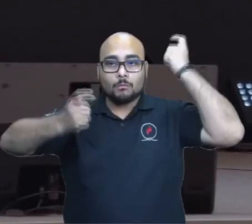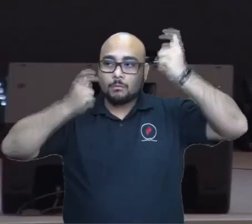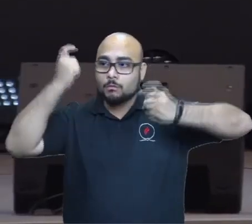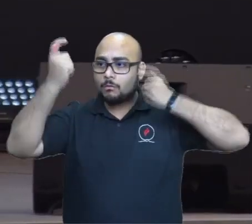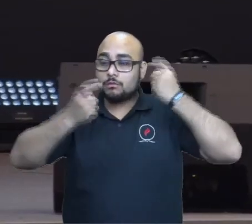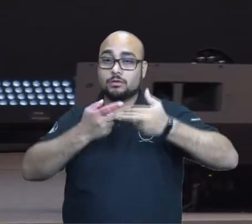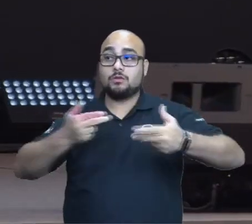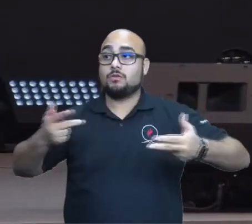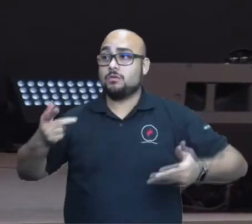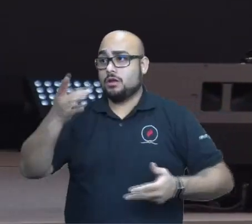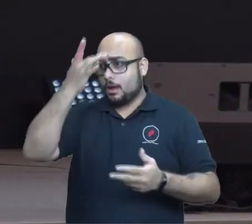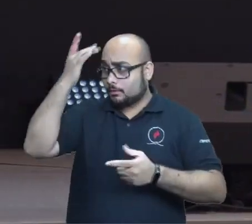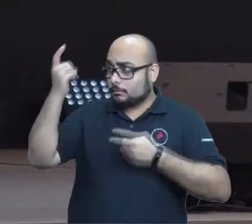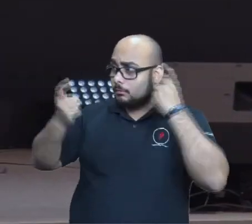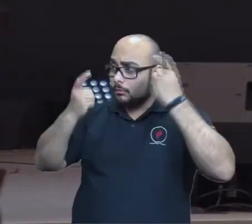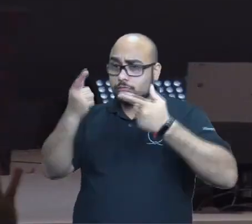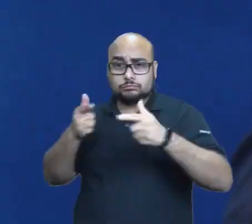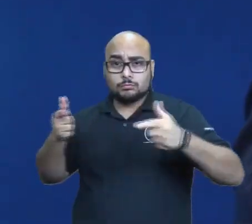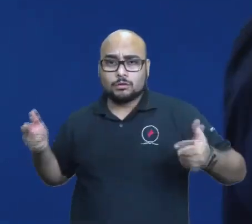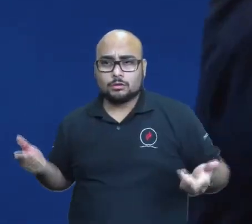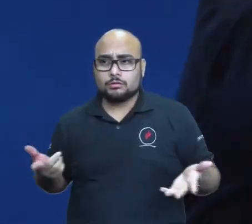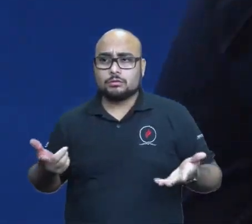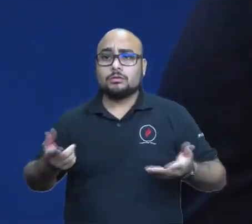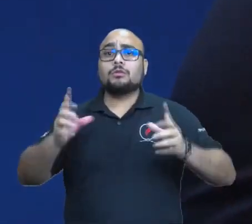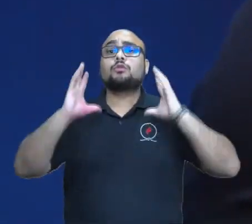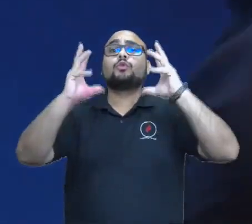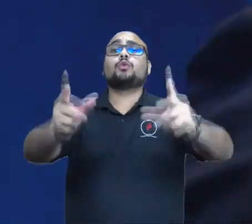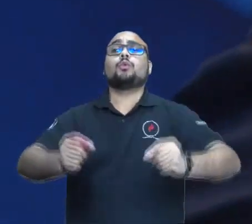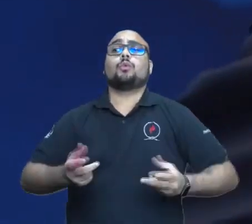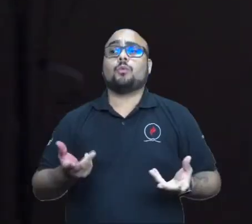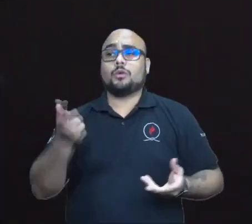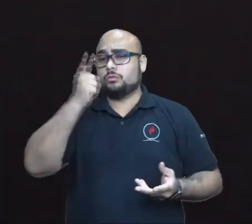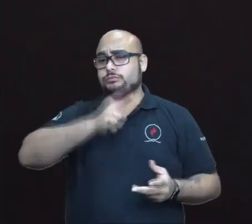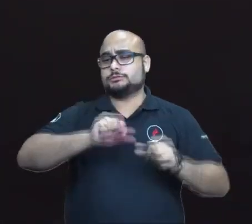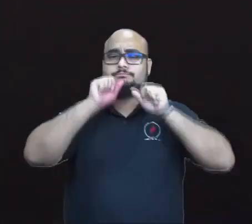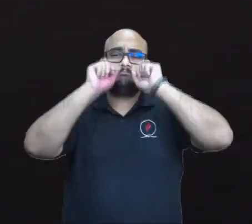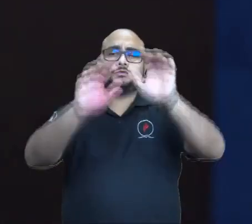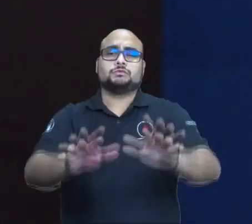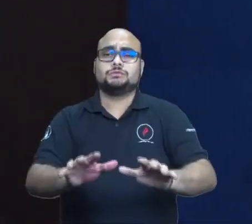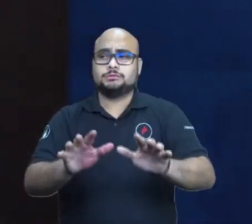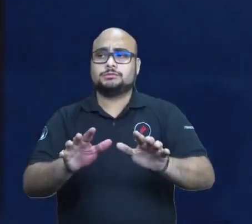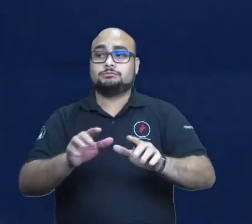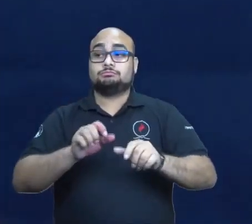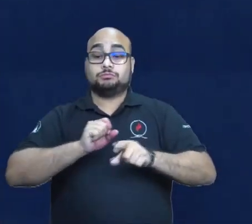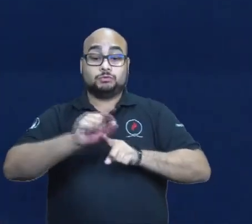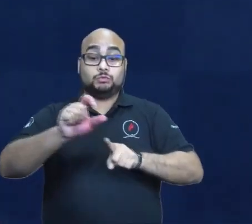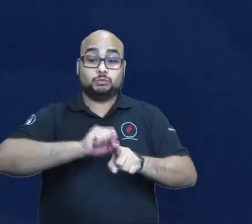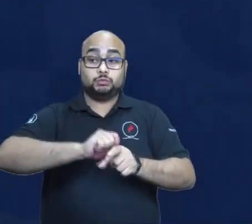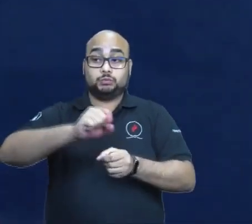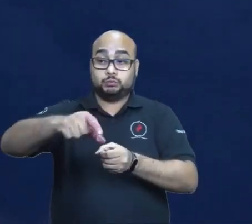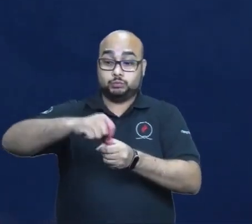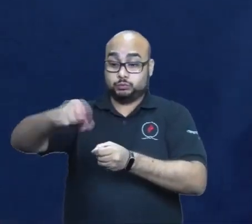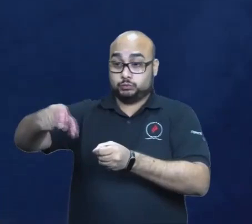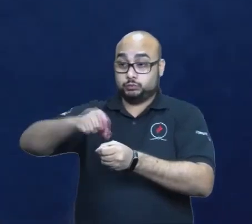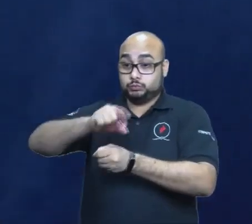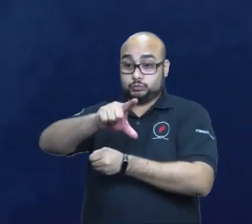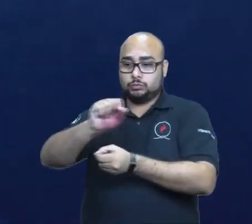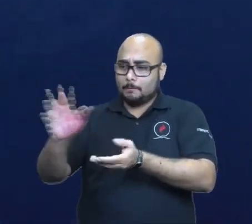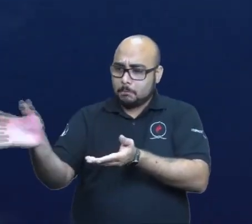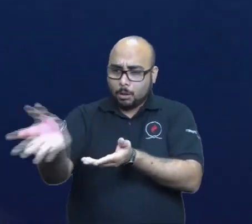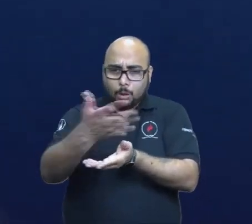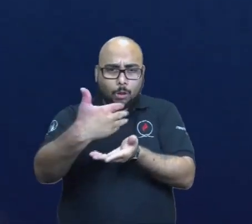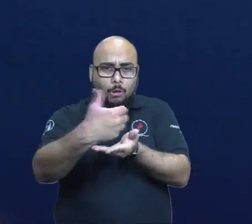se preocupando e todos vão se beneficiar disso Olhe aquilo que ninguém está olhando se atenha para que ninguém está se atendo